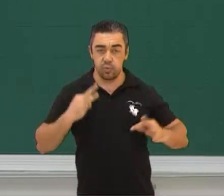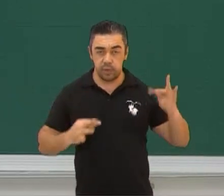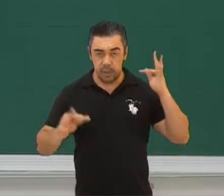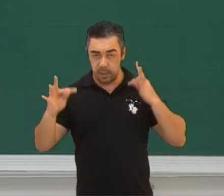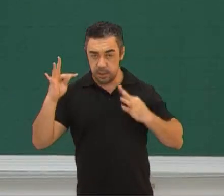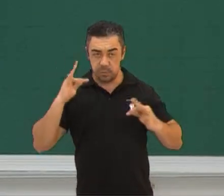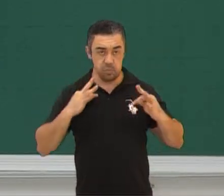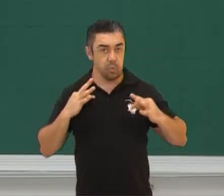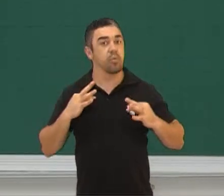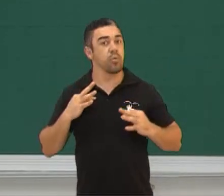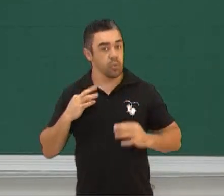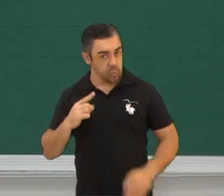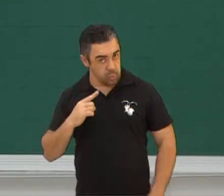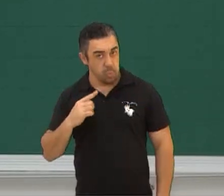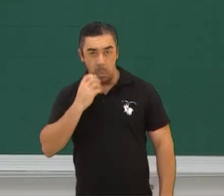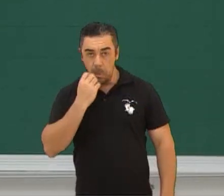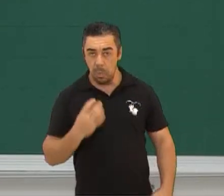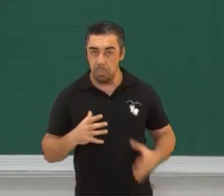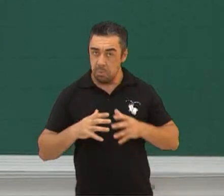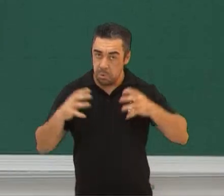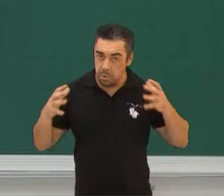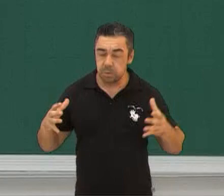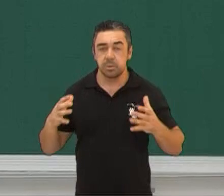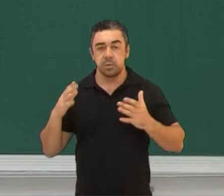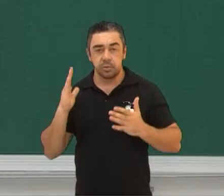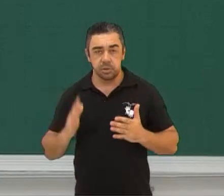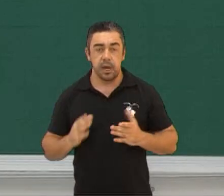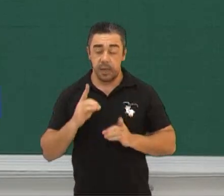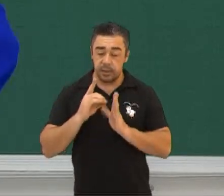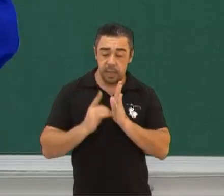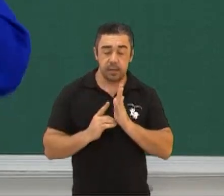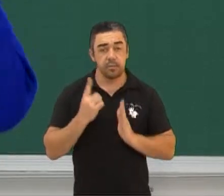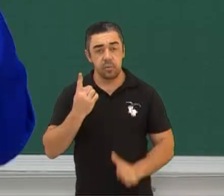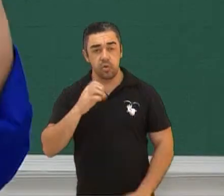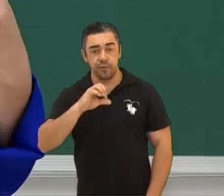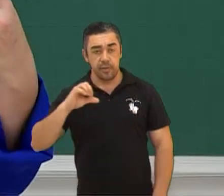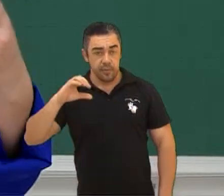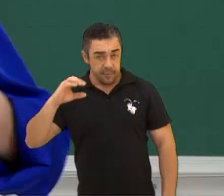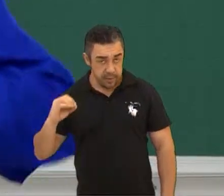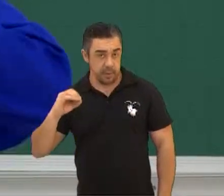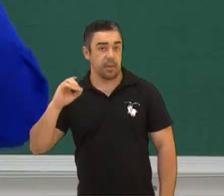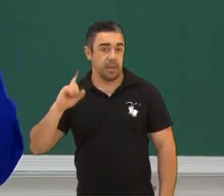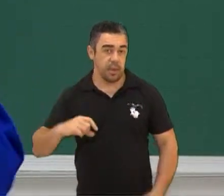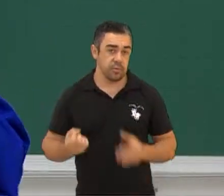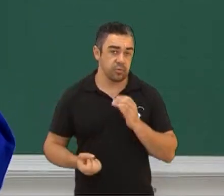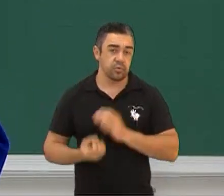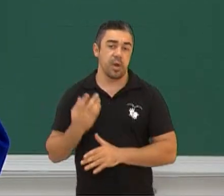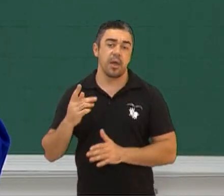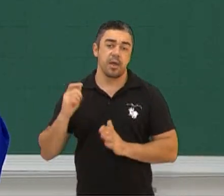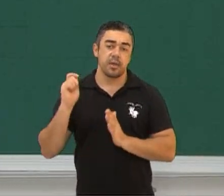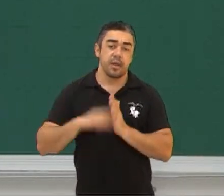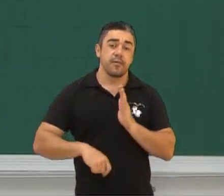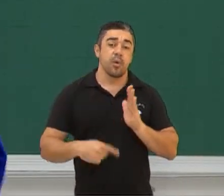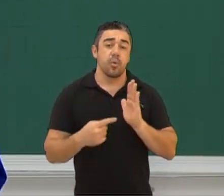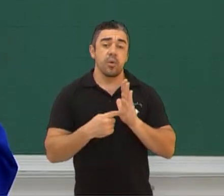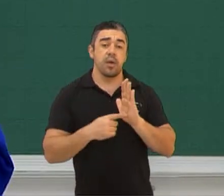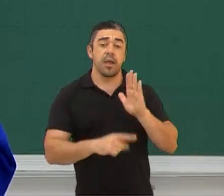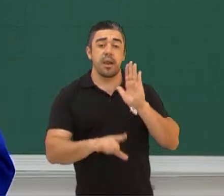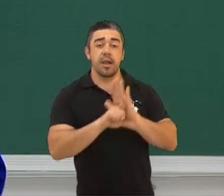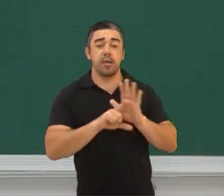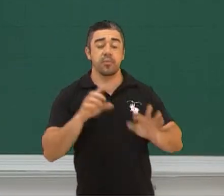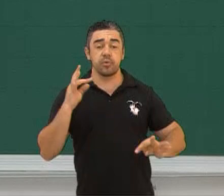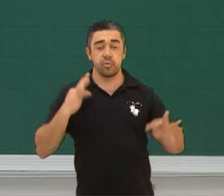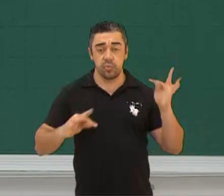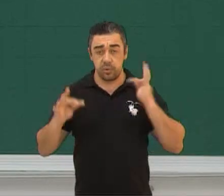que cresceu muito nas últimas décadas, principalmente a partir da década de 90, onde se efetivamente escreveu uma legislação sobre turismo